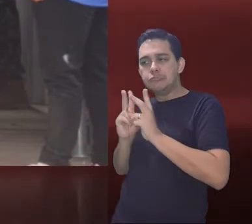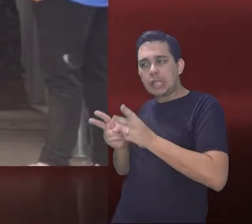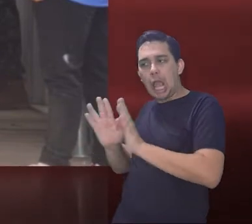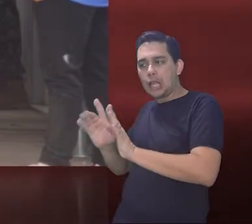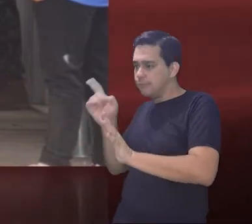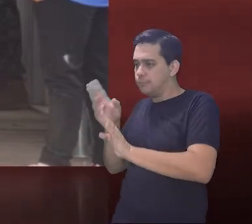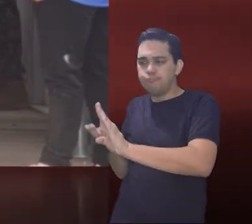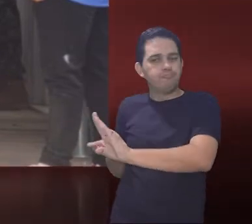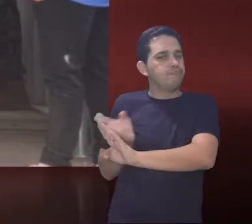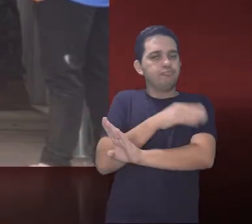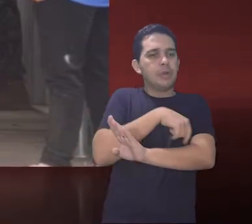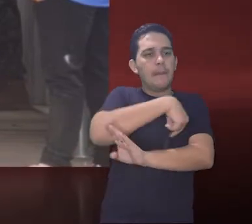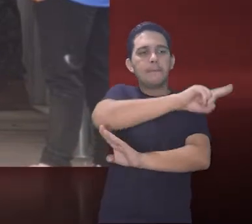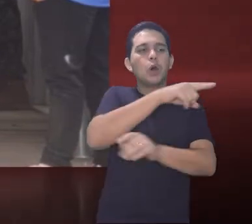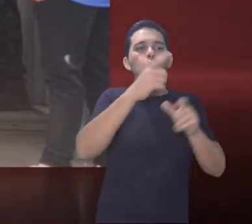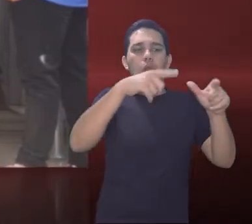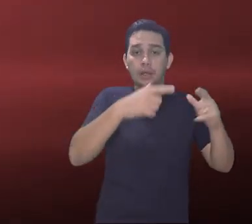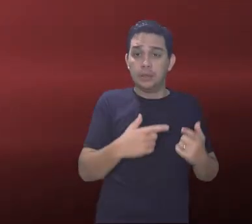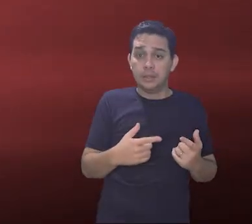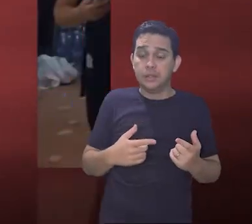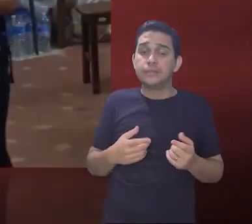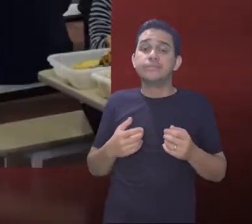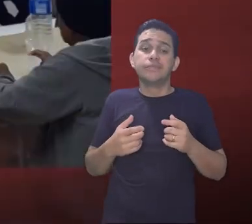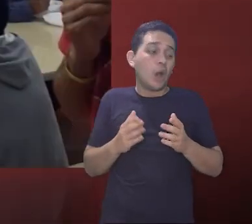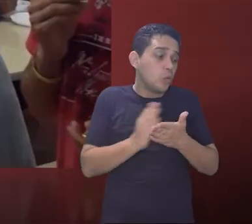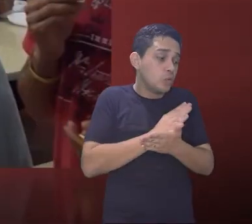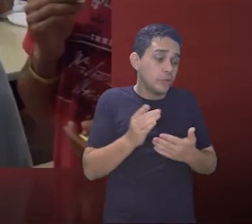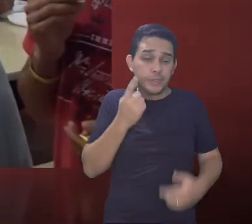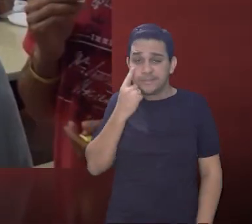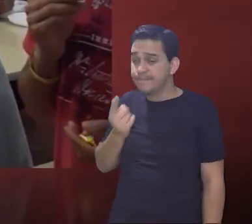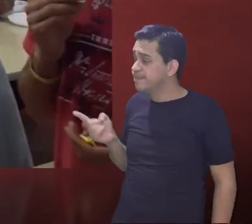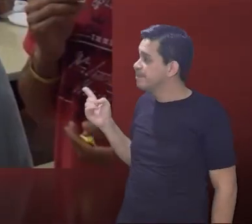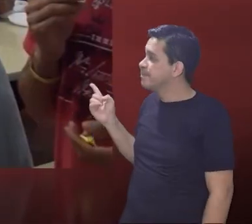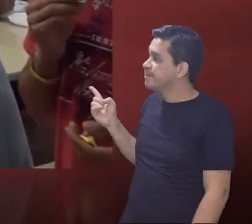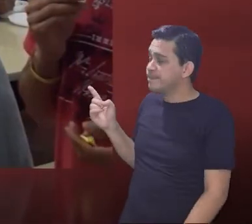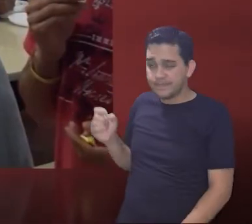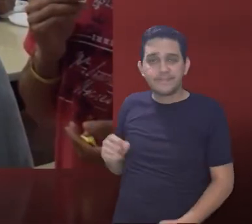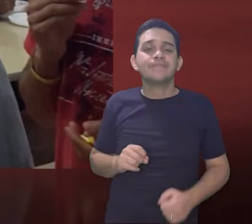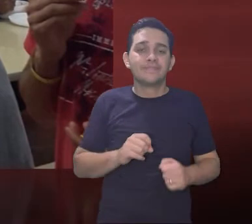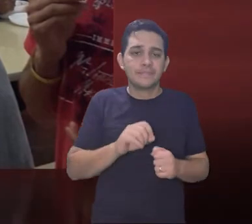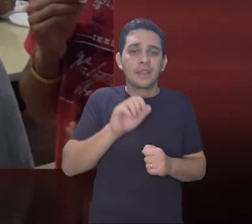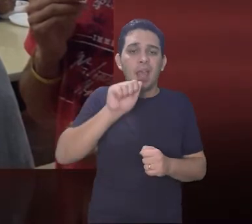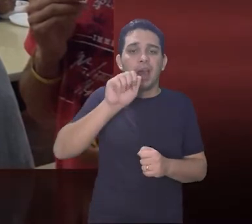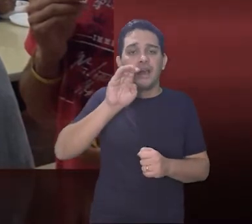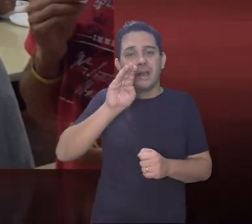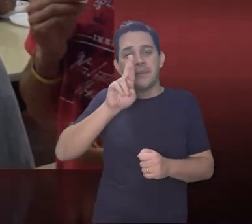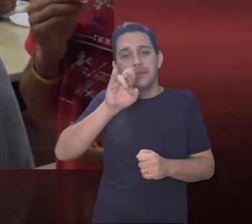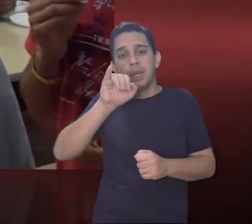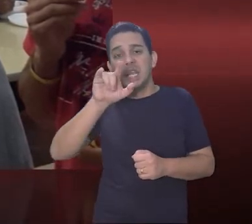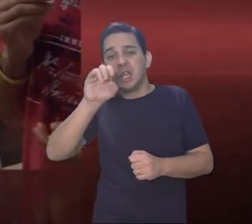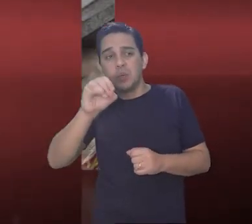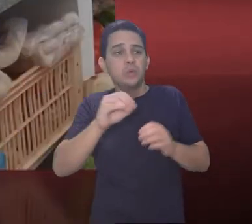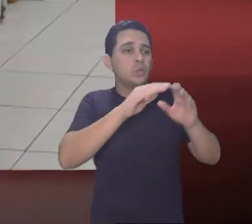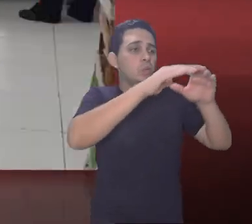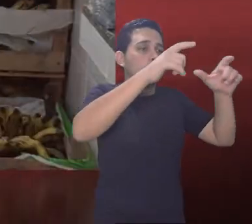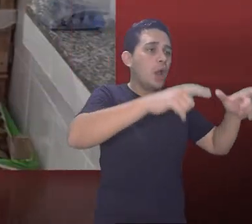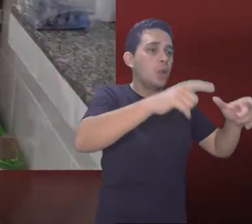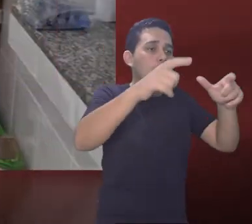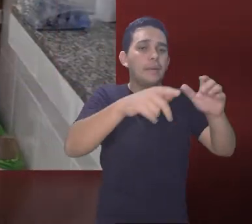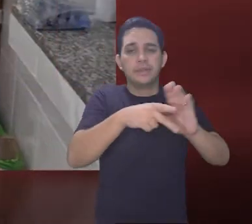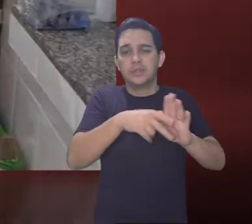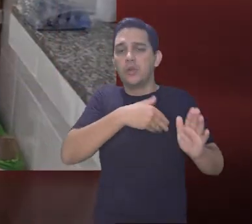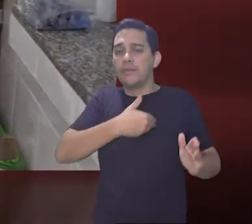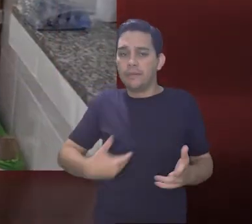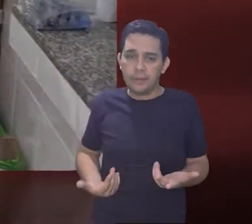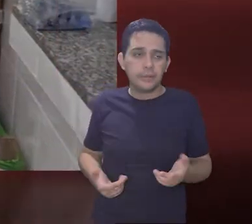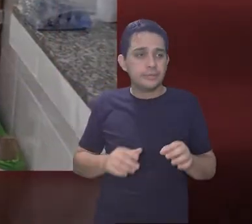abrigos, a maior parte deles abrigos públicos, gerenciados pelo município, e algumas pessoas também foram para